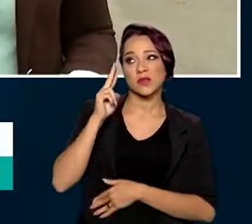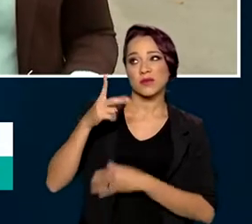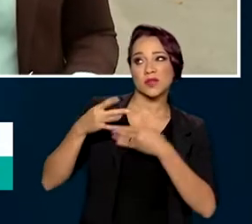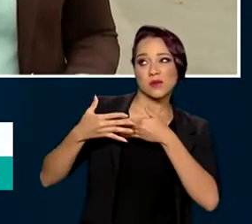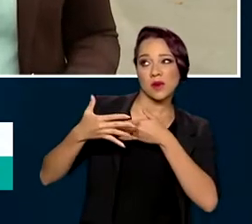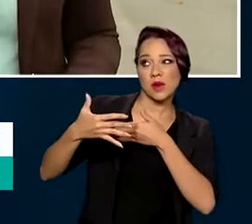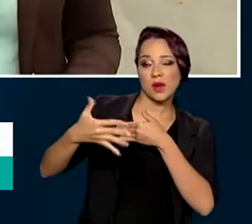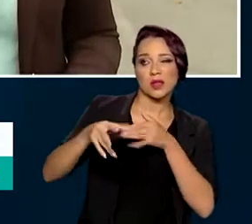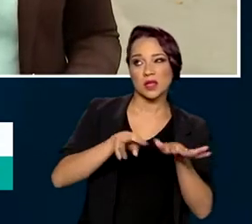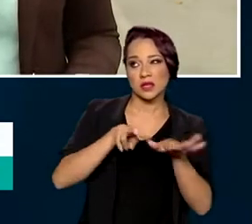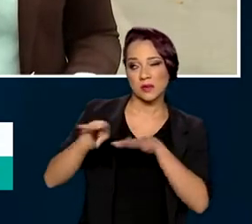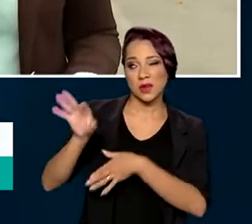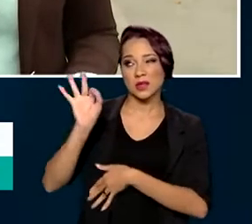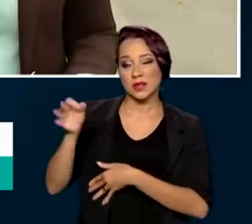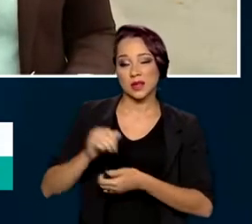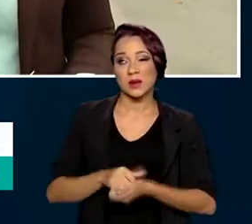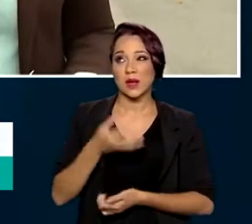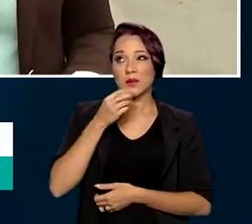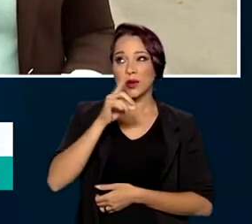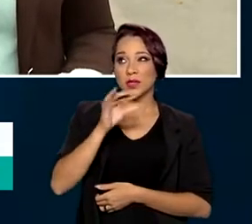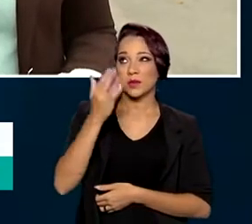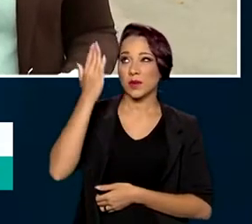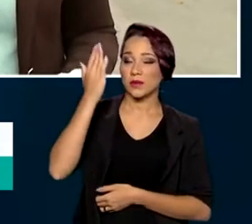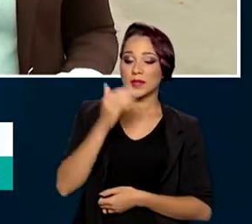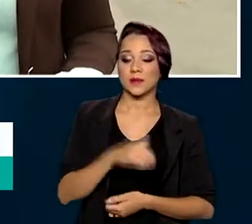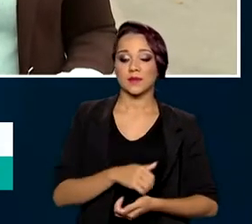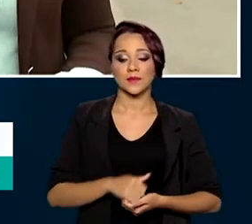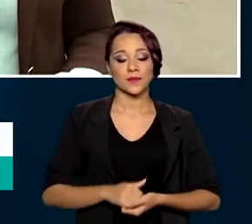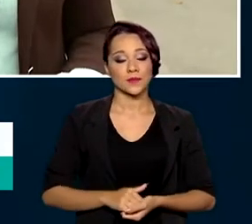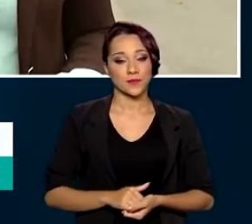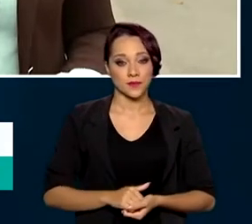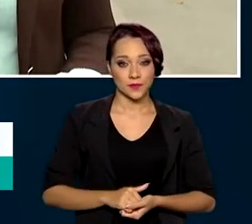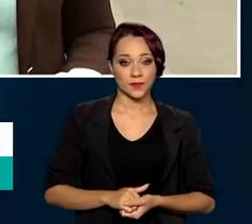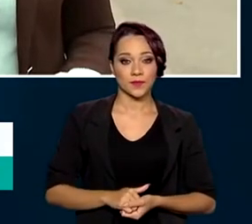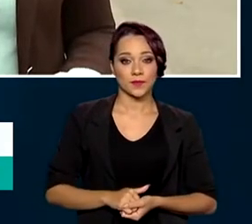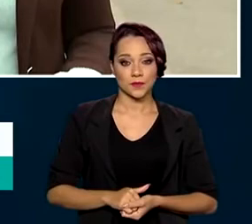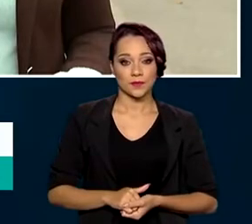longo, inclusive, da semana, né? Bom dia para você.